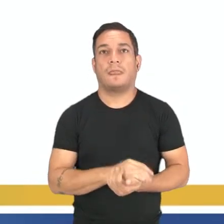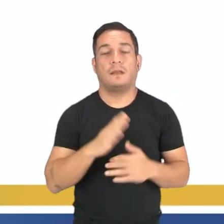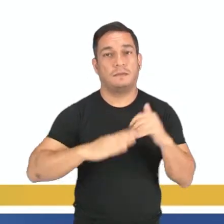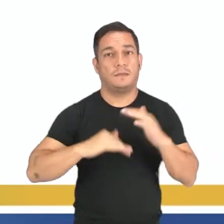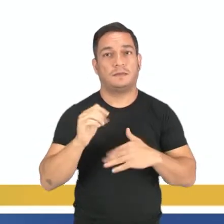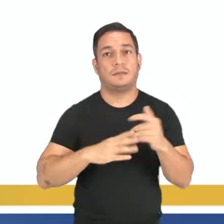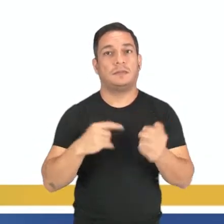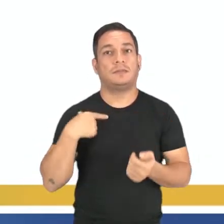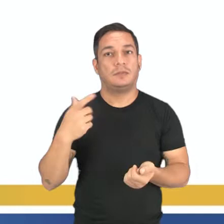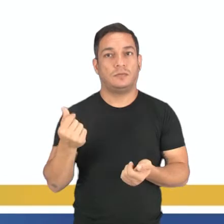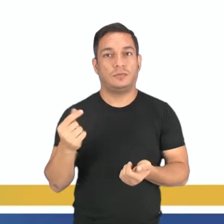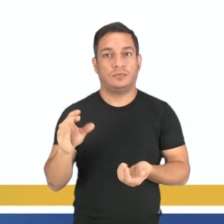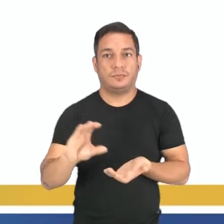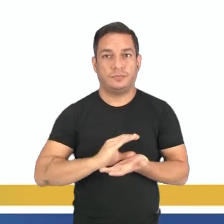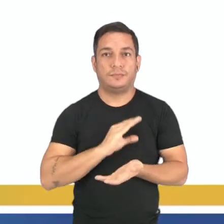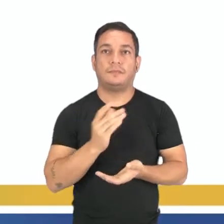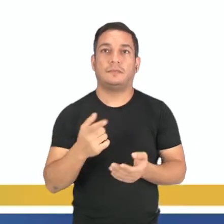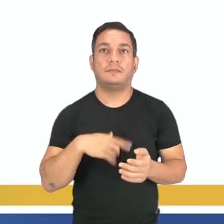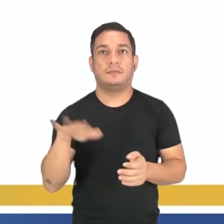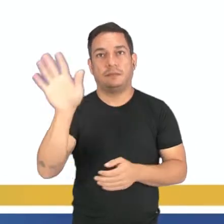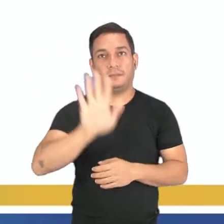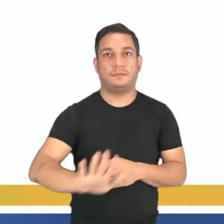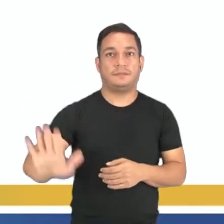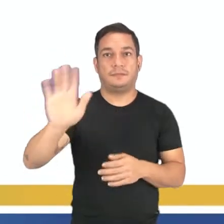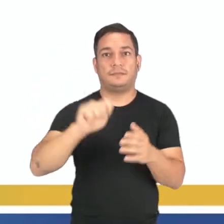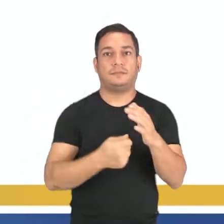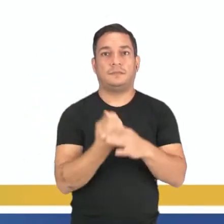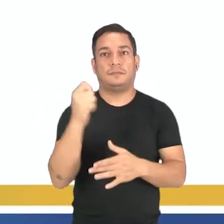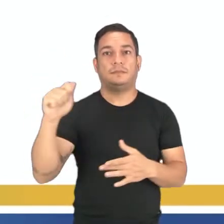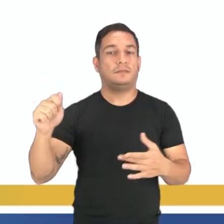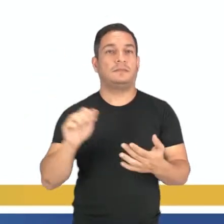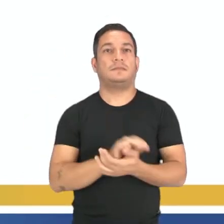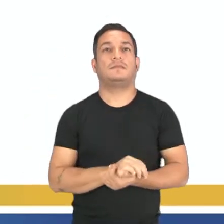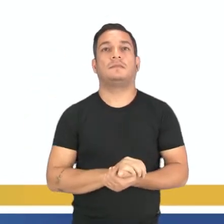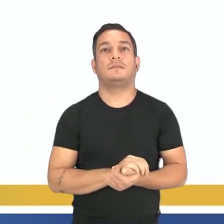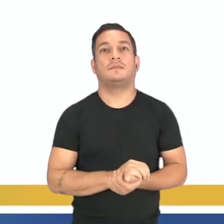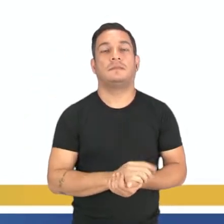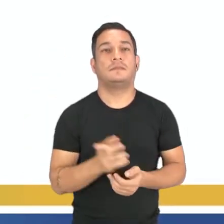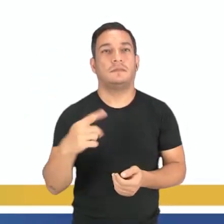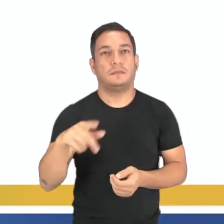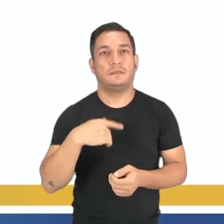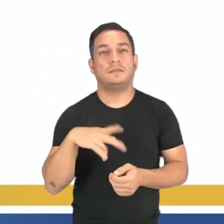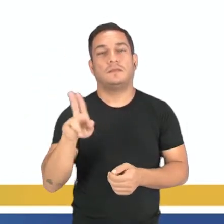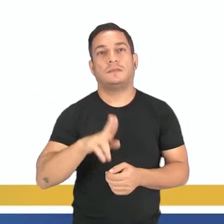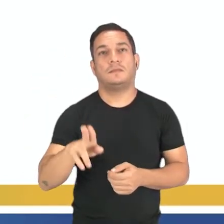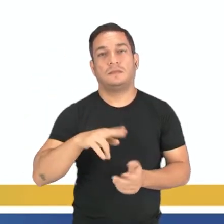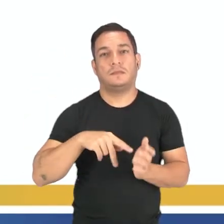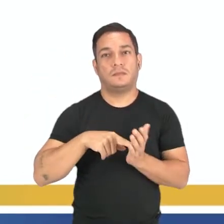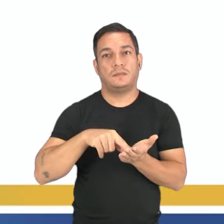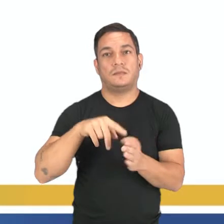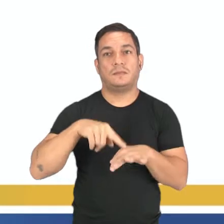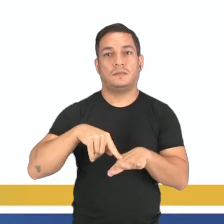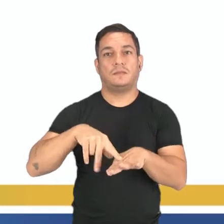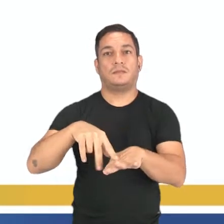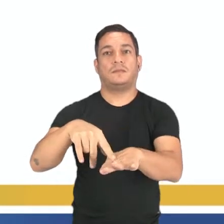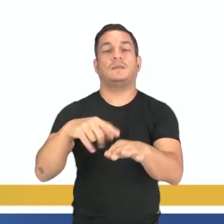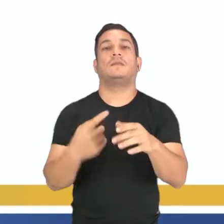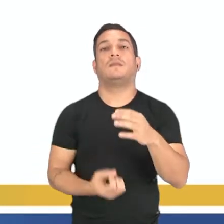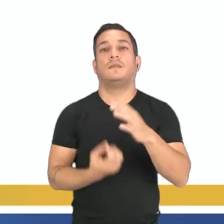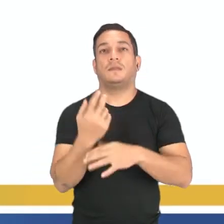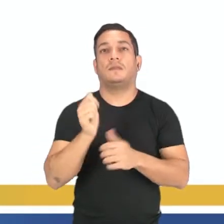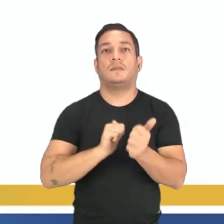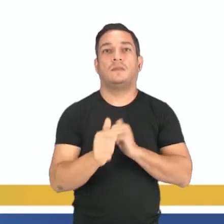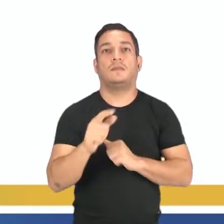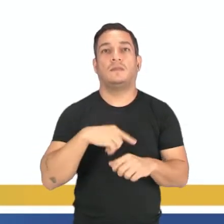Profissionais remunerados e associações nacionais. Aliás, já que mencionamos o skate, o surgimento desse